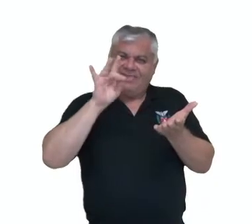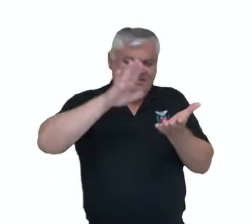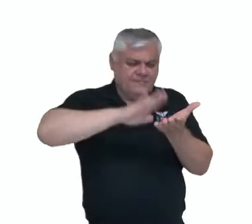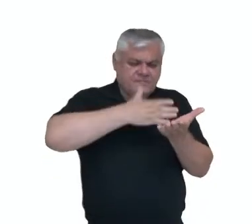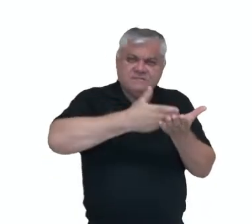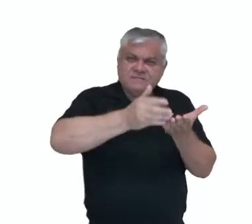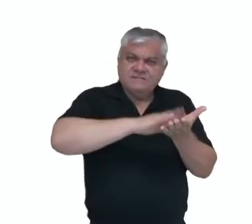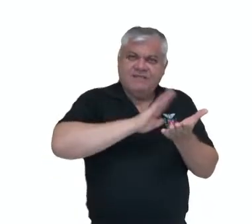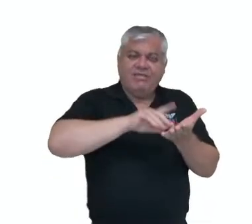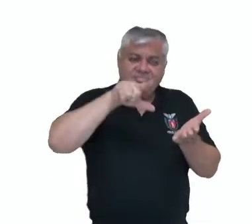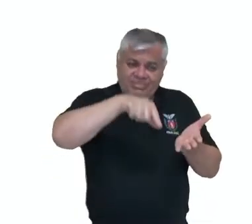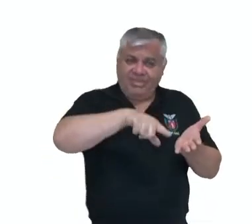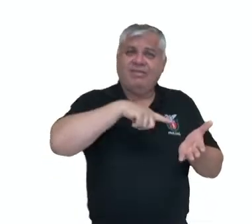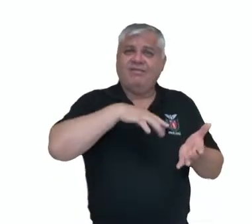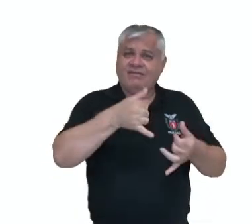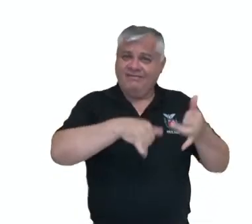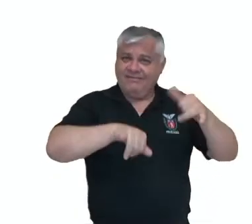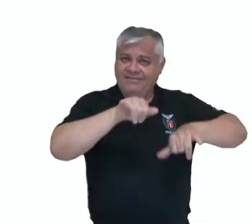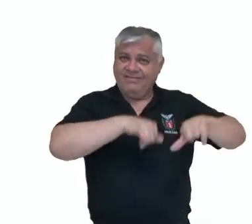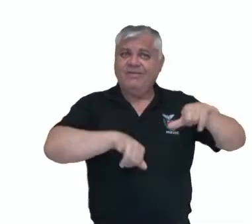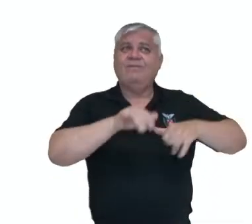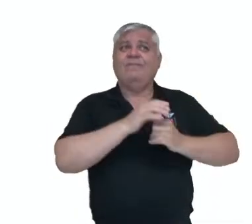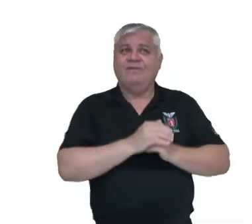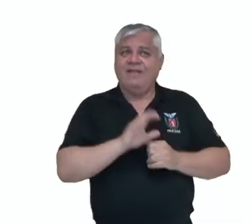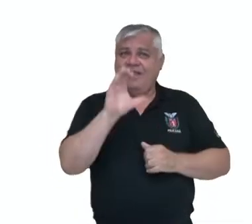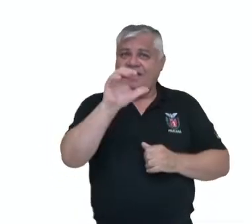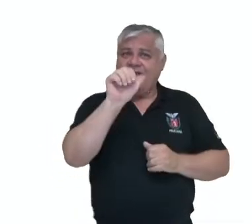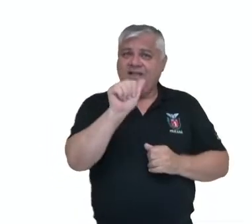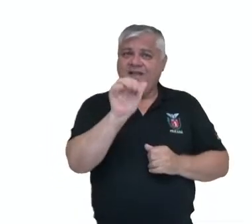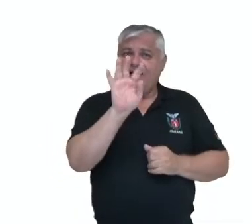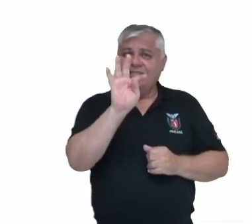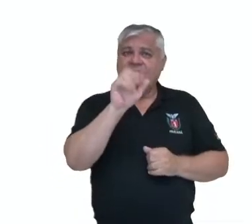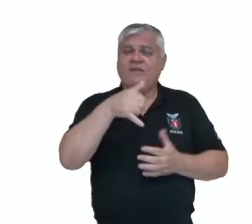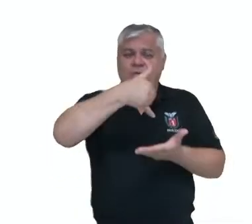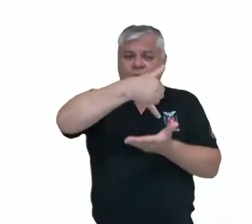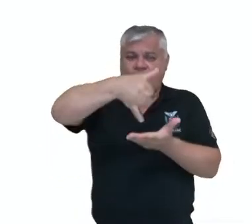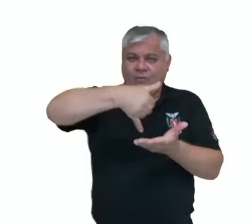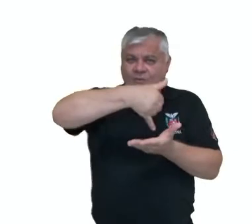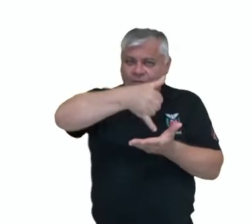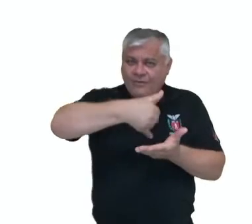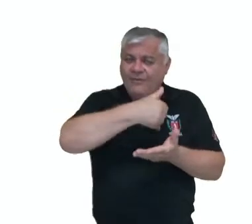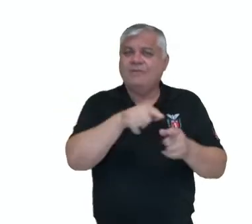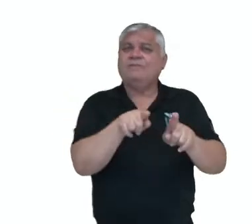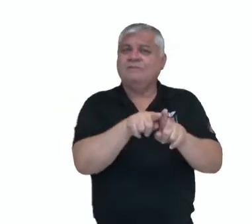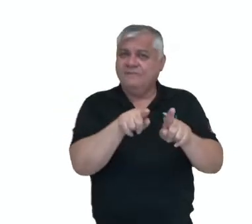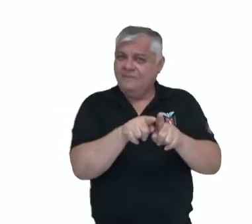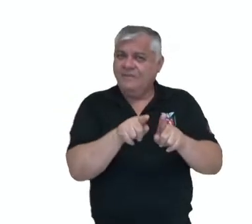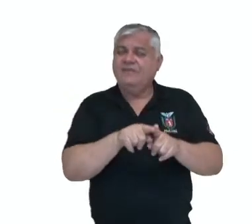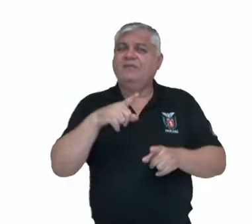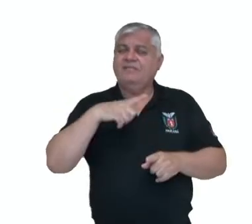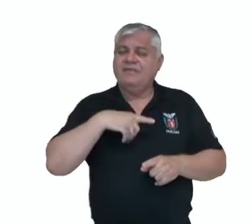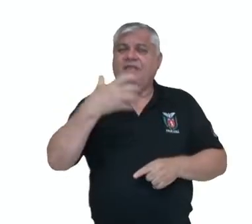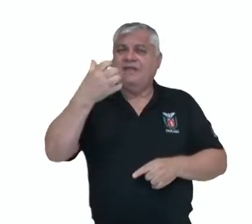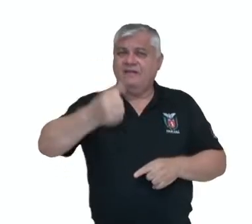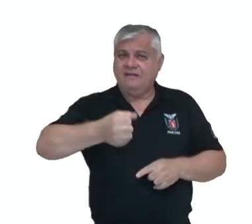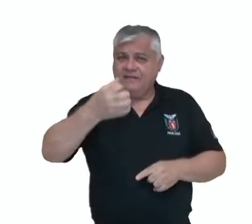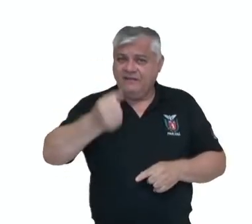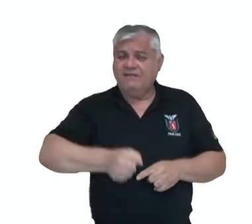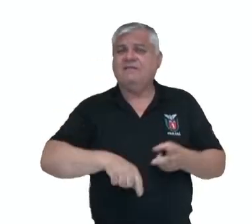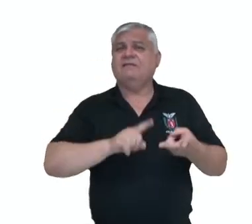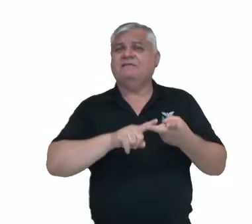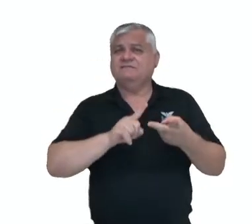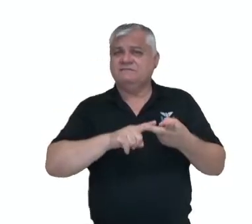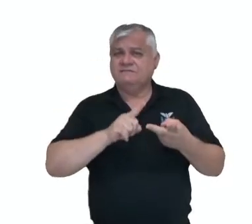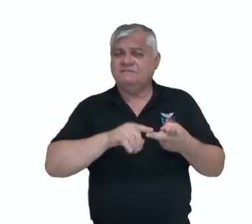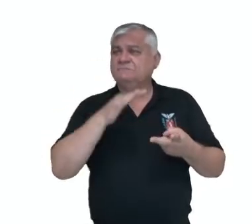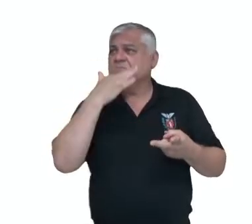reação química, tá? Além de óleos vegetais hidrogenados, outros componentes como leite, vitamina A,